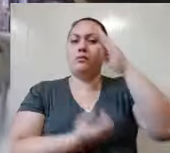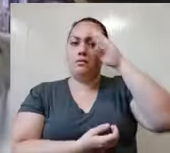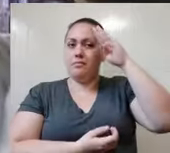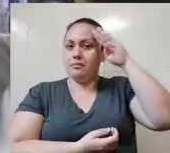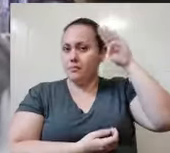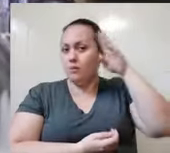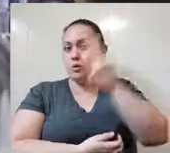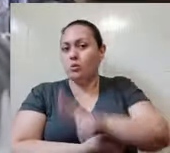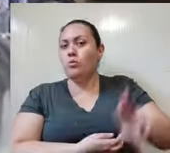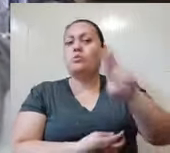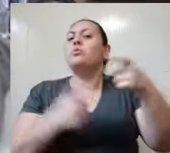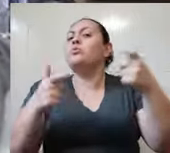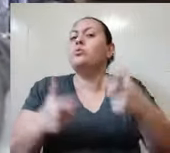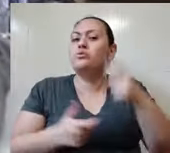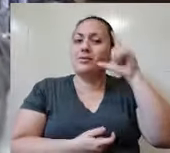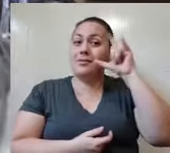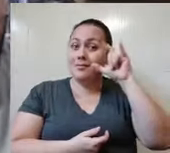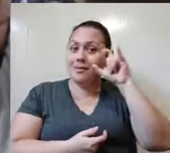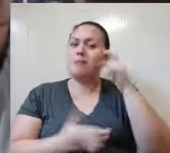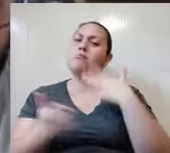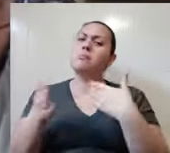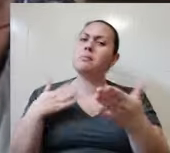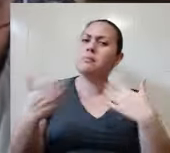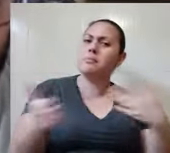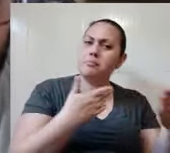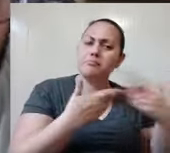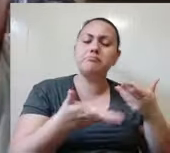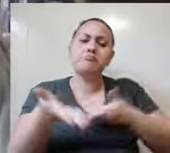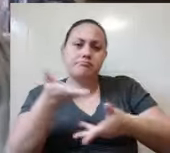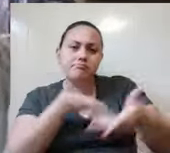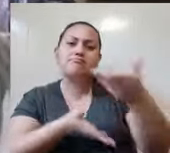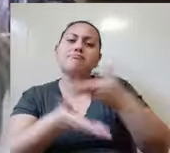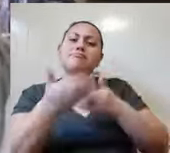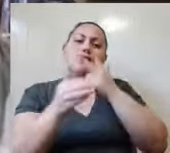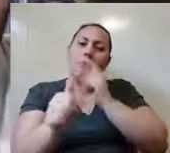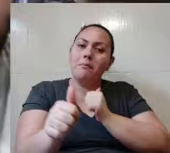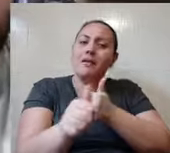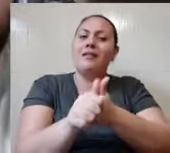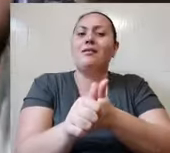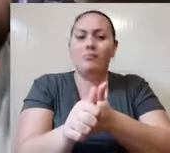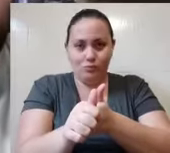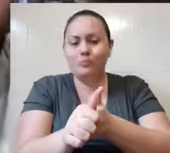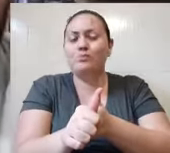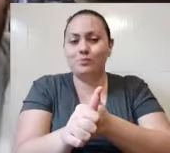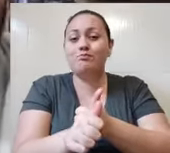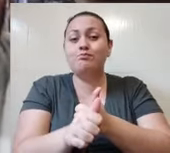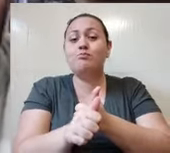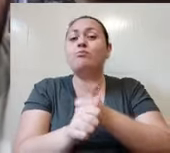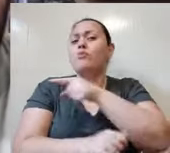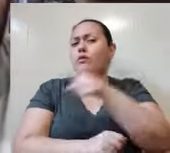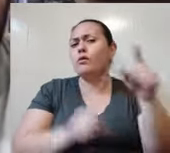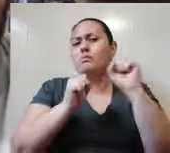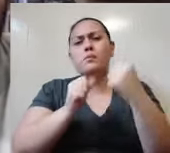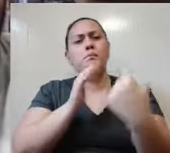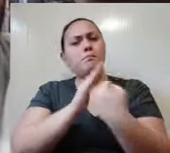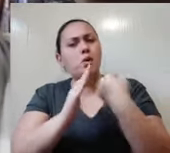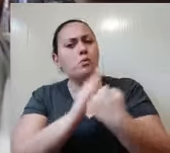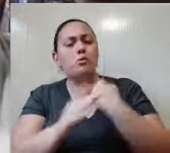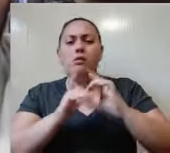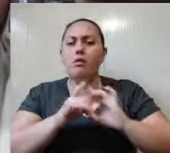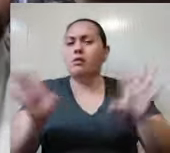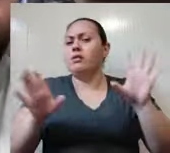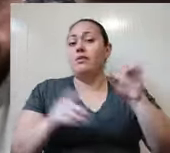do Instagram, para a gente poder ir conversando e se sentindo próximos, né? Então, bom, façam perguntas também. A